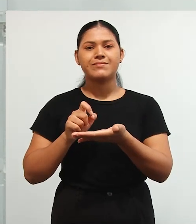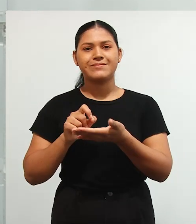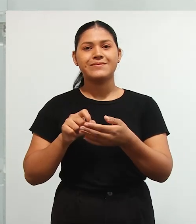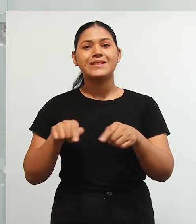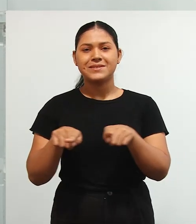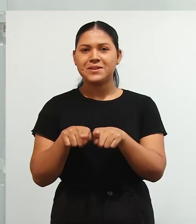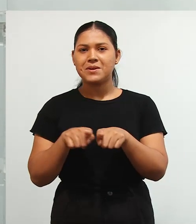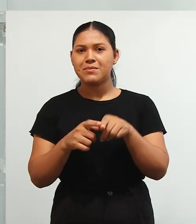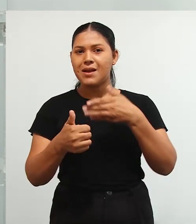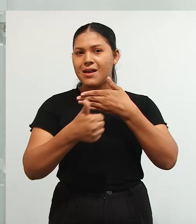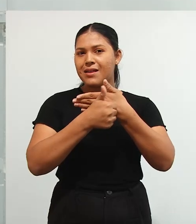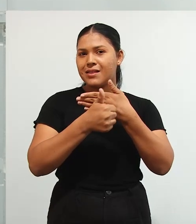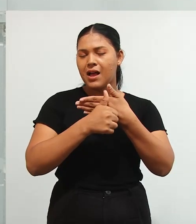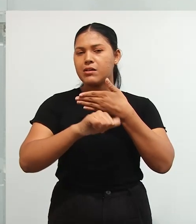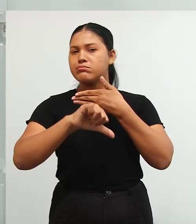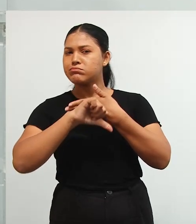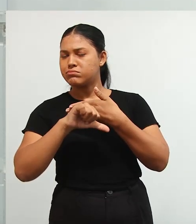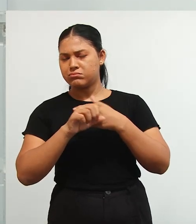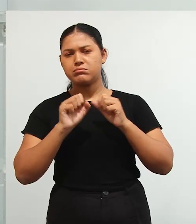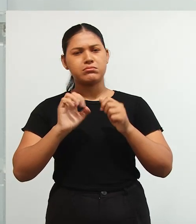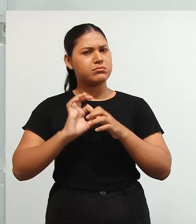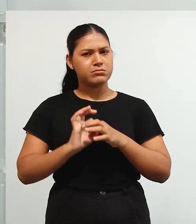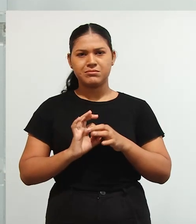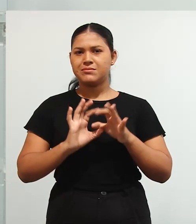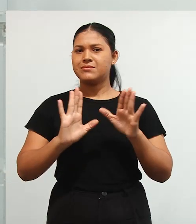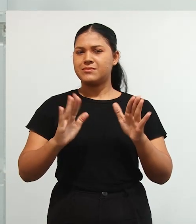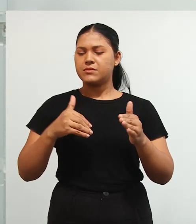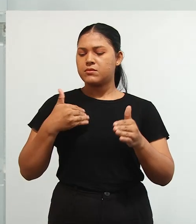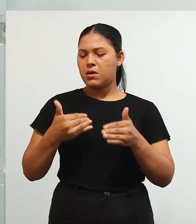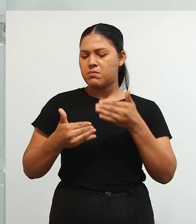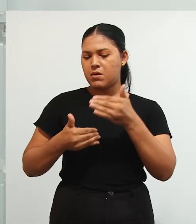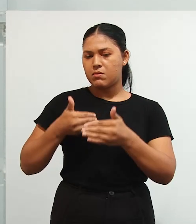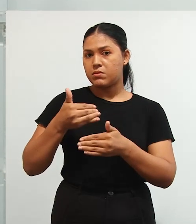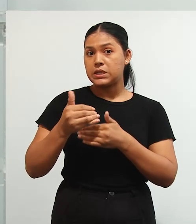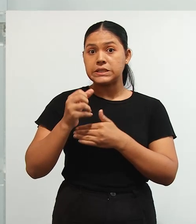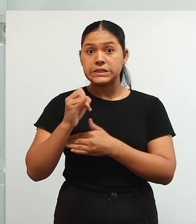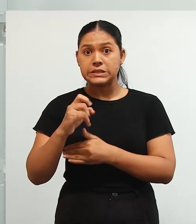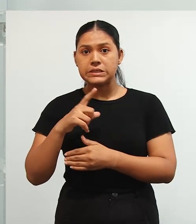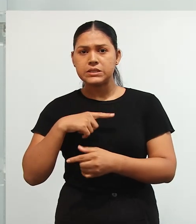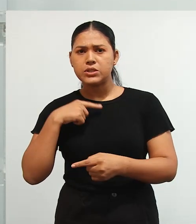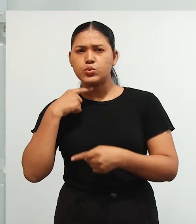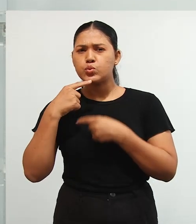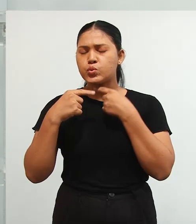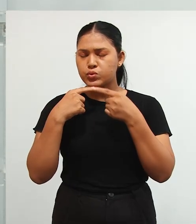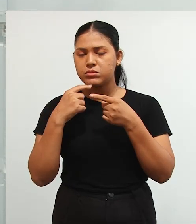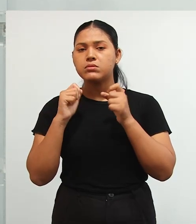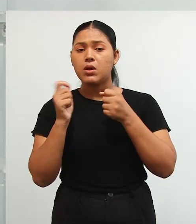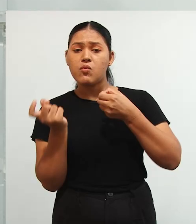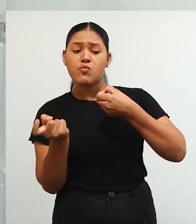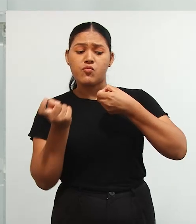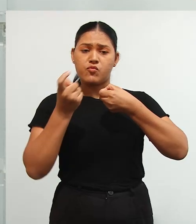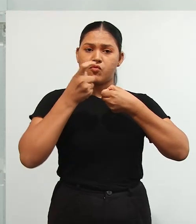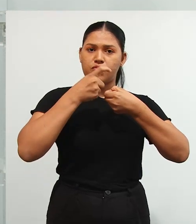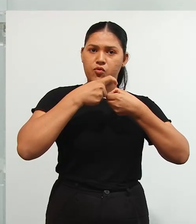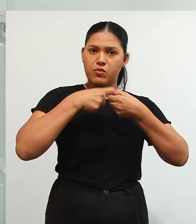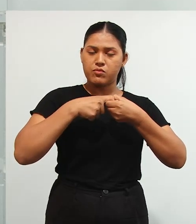chamar provocativamente uma sequência didática, tá certo? Então vá acompanhando, se tiver alguma dificuldade, você volte